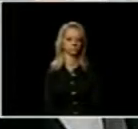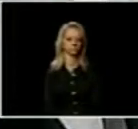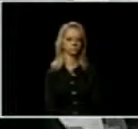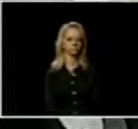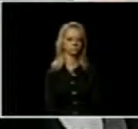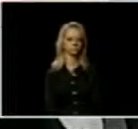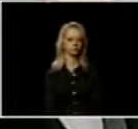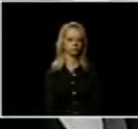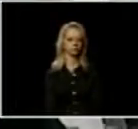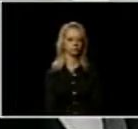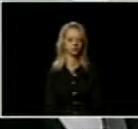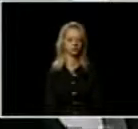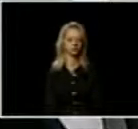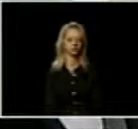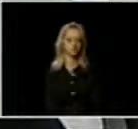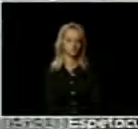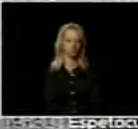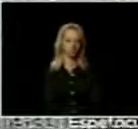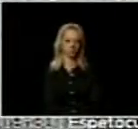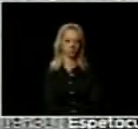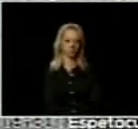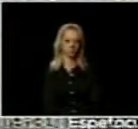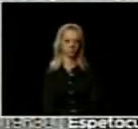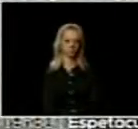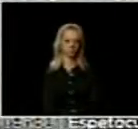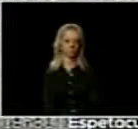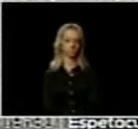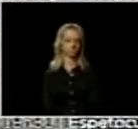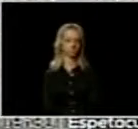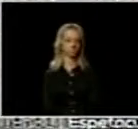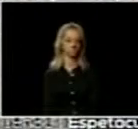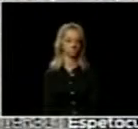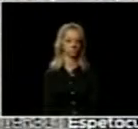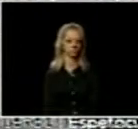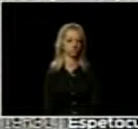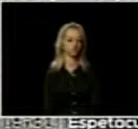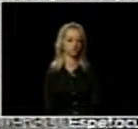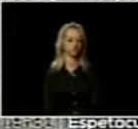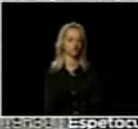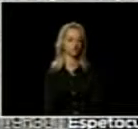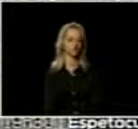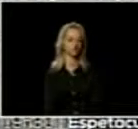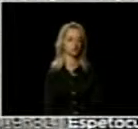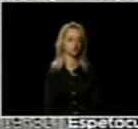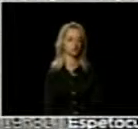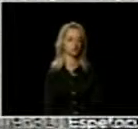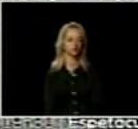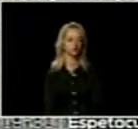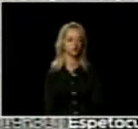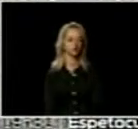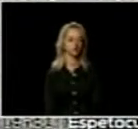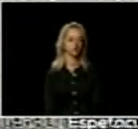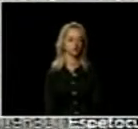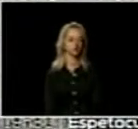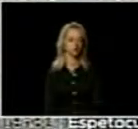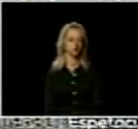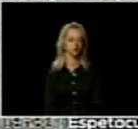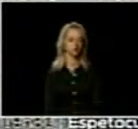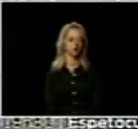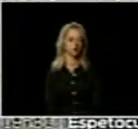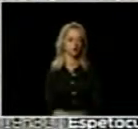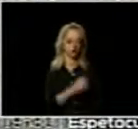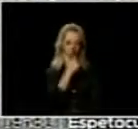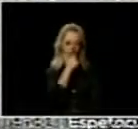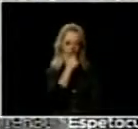favorável a tudo. Tem uma região da Várzea ali que muita gente às vezes não fala. uma